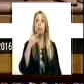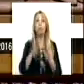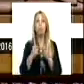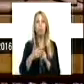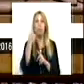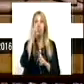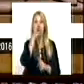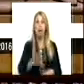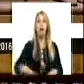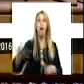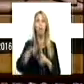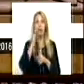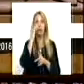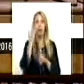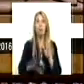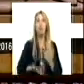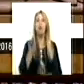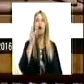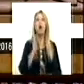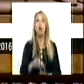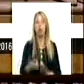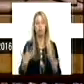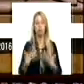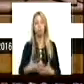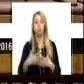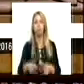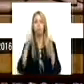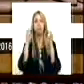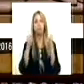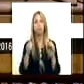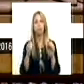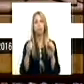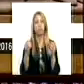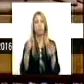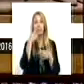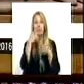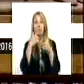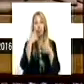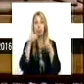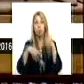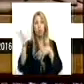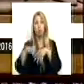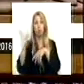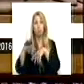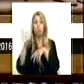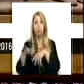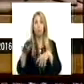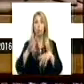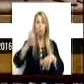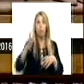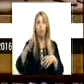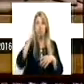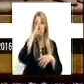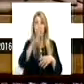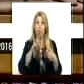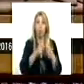problemas ambientais que mais se agravou foi, sem qualquer dúvida, o despovoamento do país. Um problema que, como sabemos, arrasta